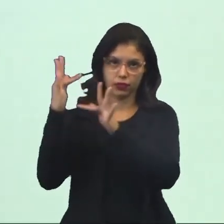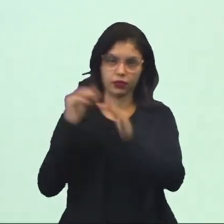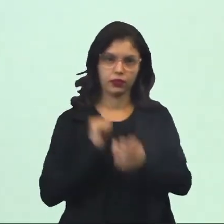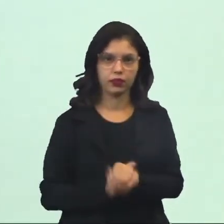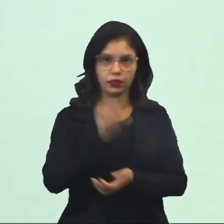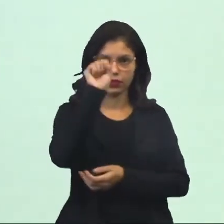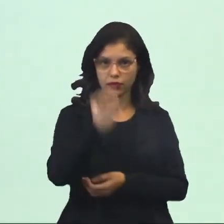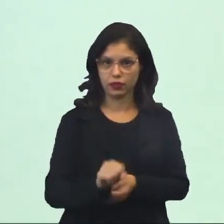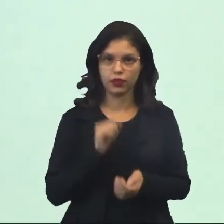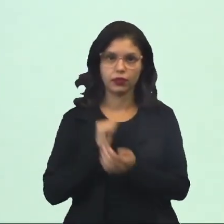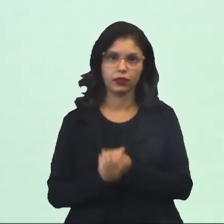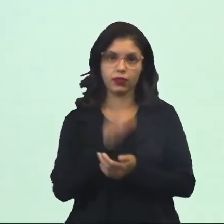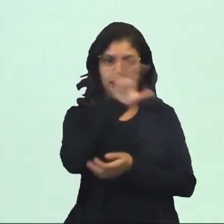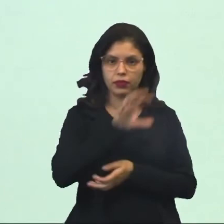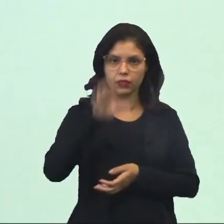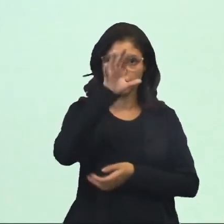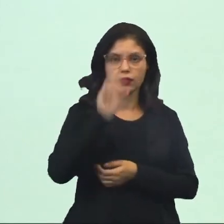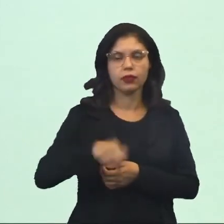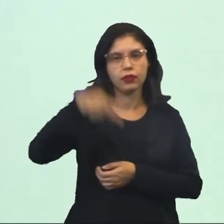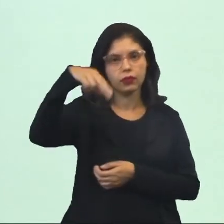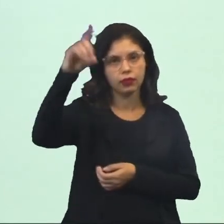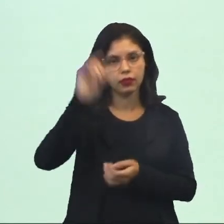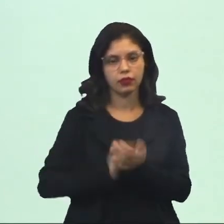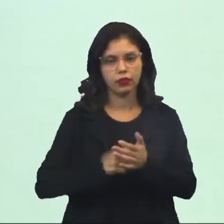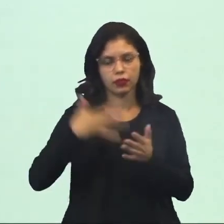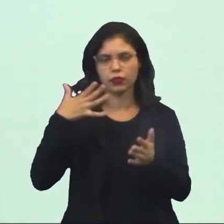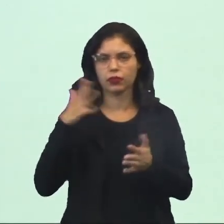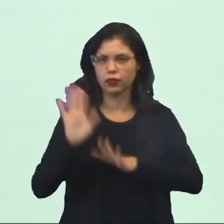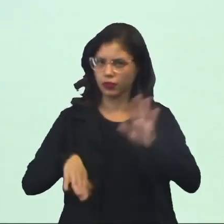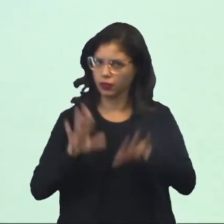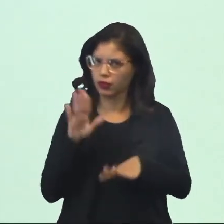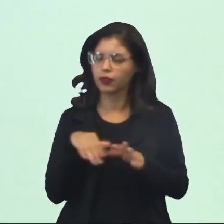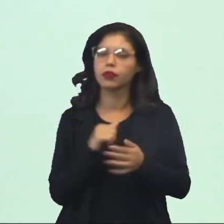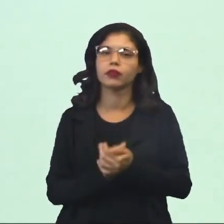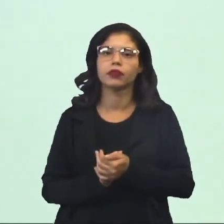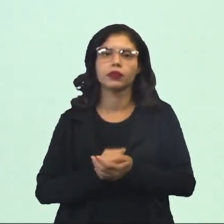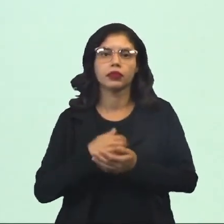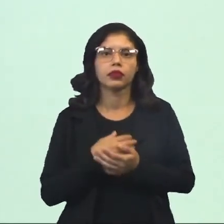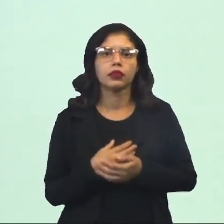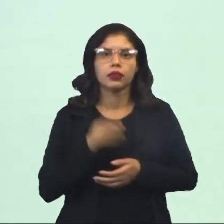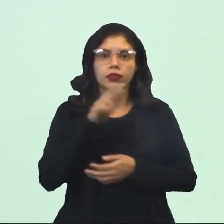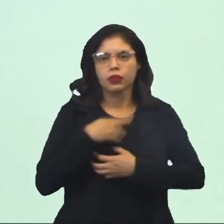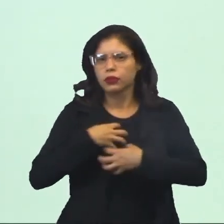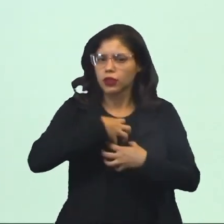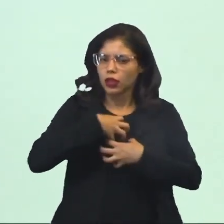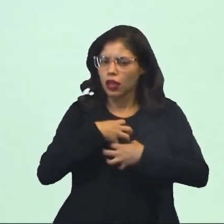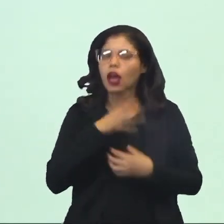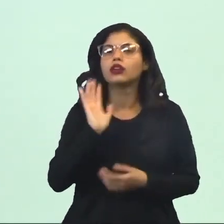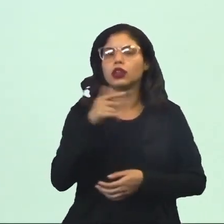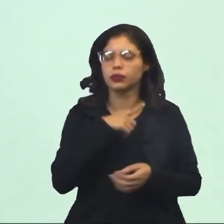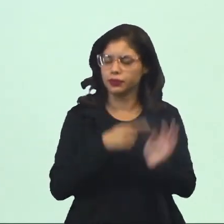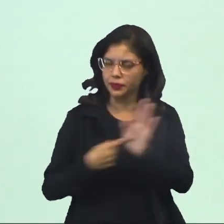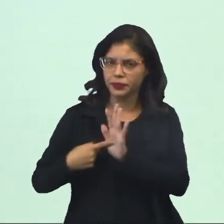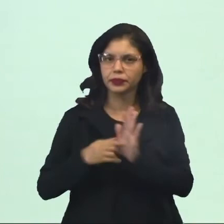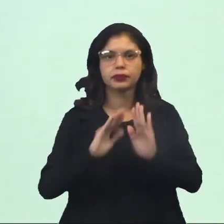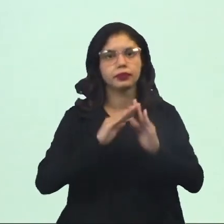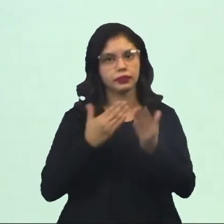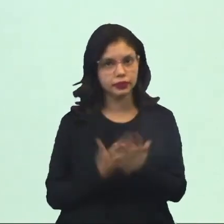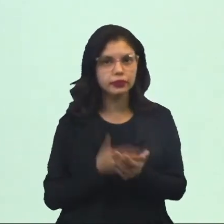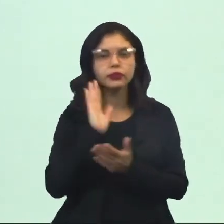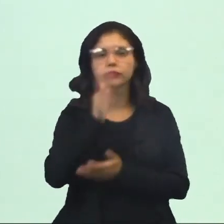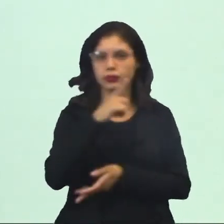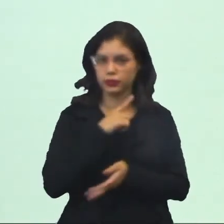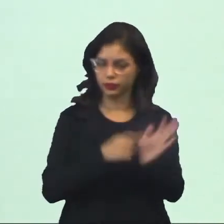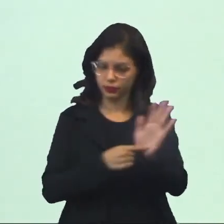região sul, da região nordeste. E muitas vezes, alguns desses ritmos você já apresentou, talvez, na sua escola. Você já